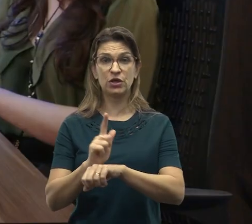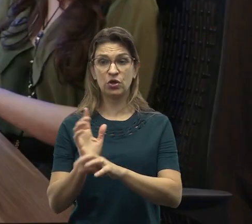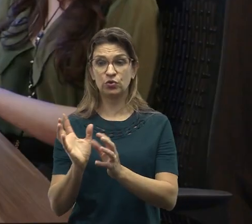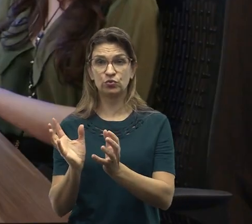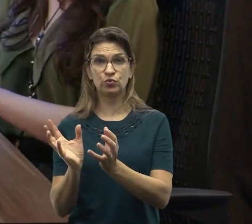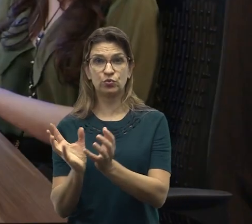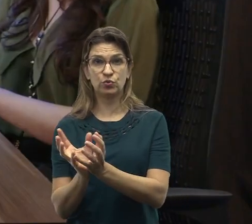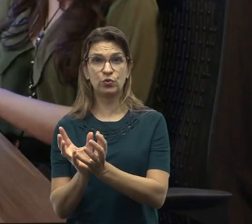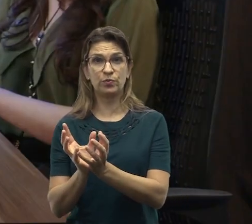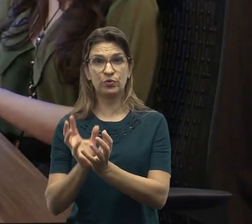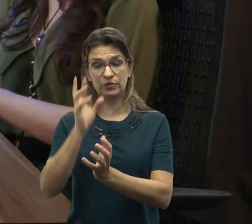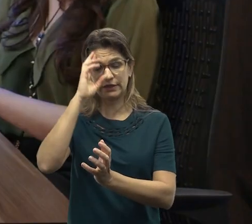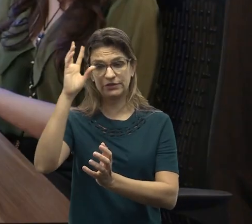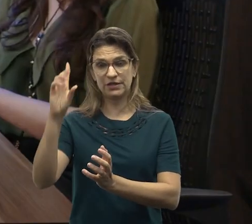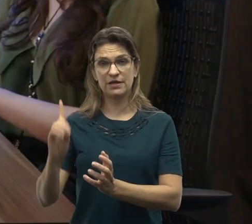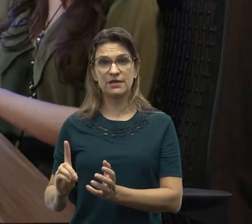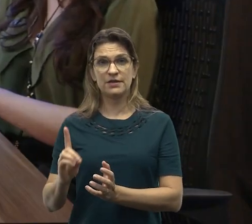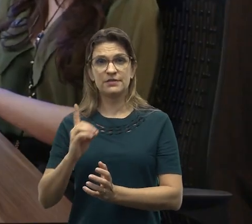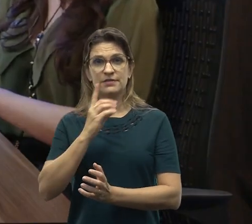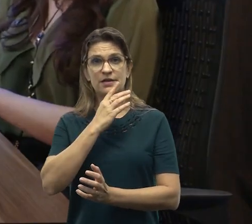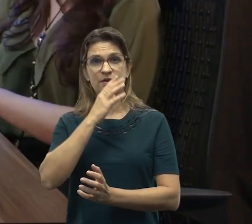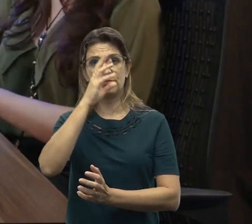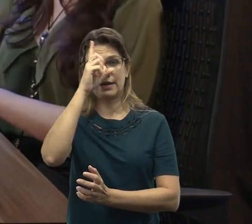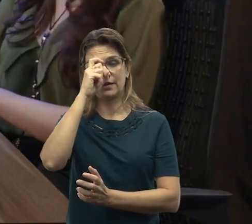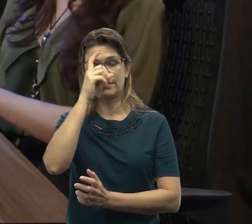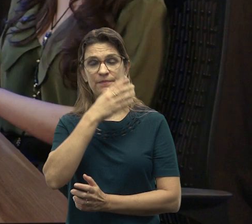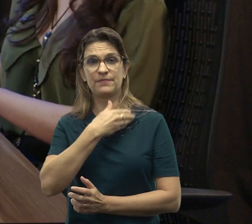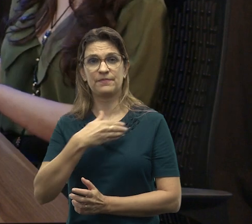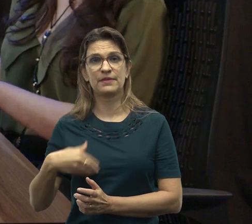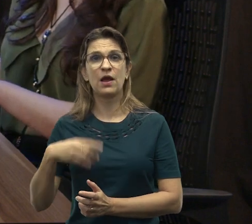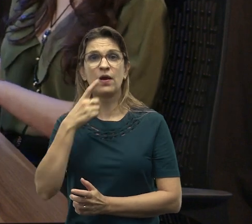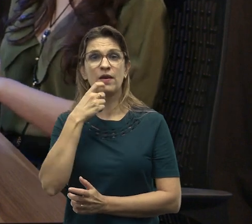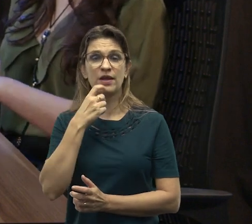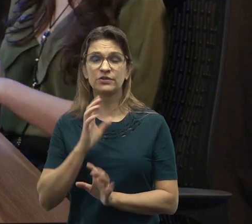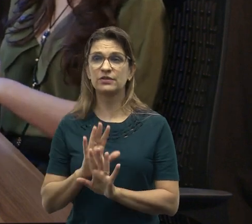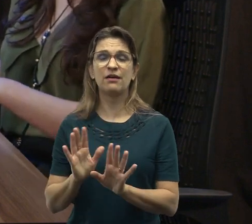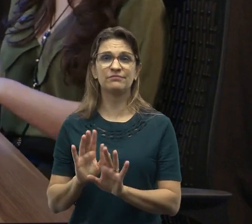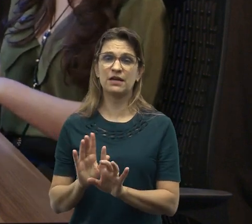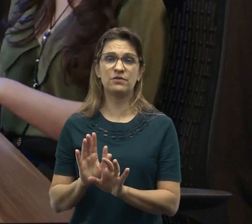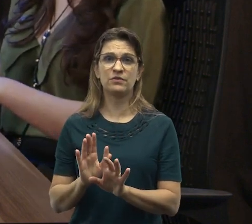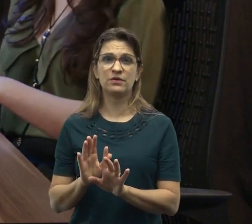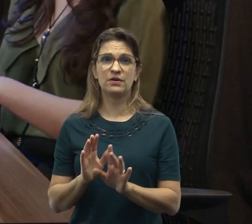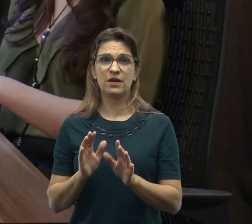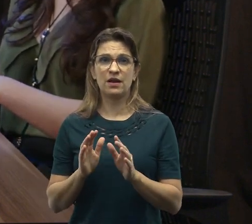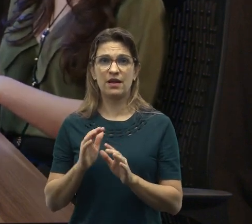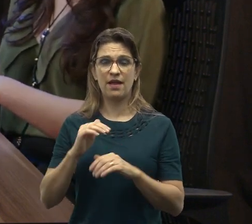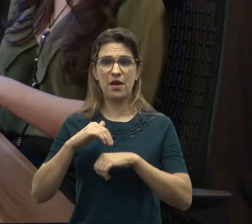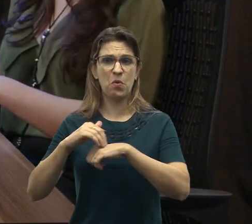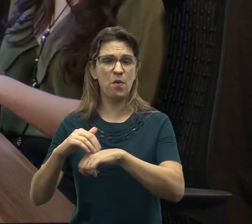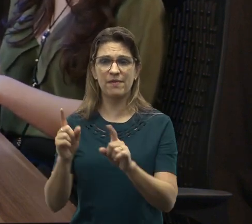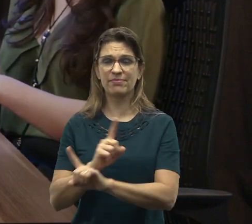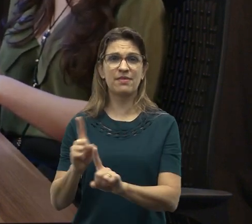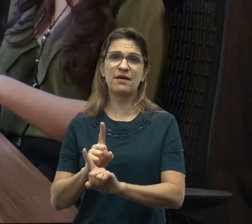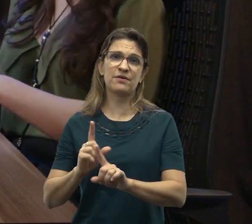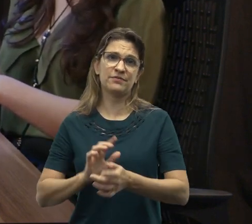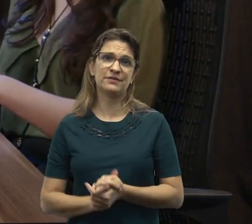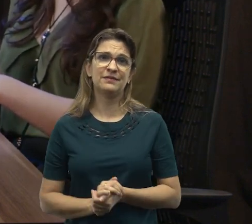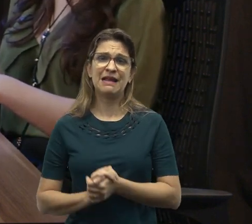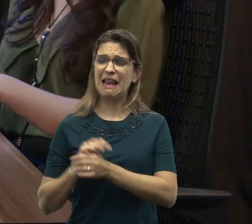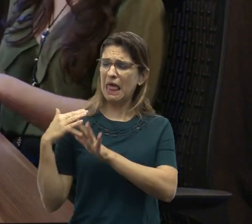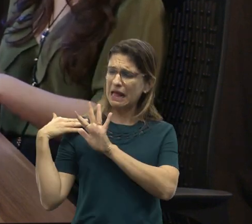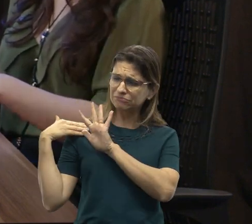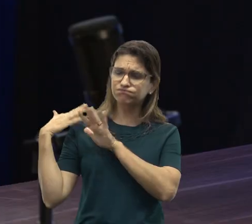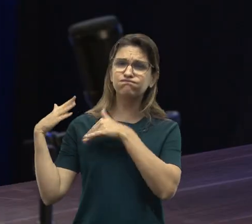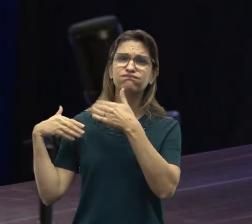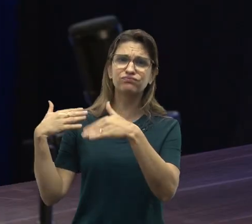um pouco antes. A gente está vivendo uma doença financeira e uma falta de planejamento nisso. Isso está repercutindo nos hospitais.